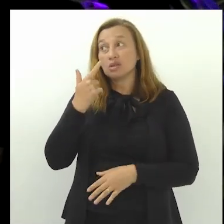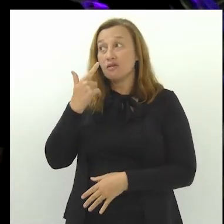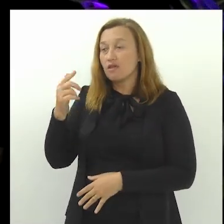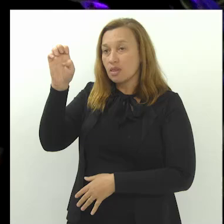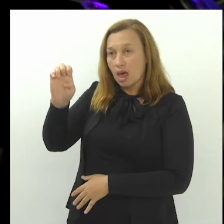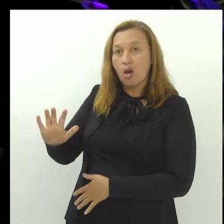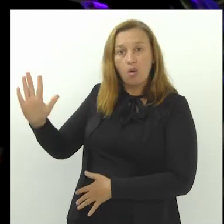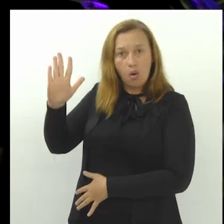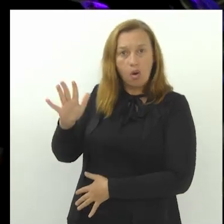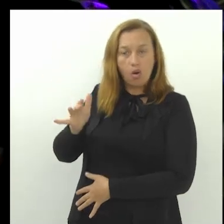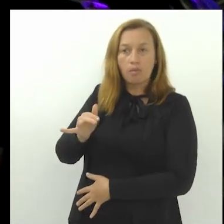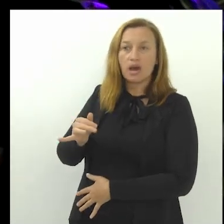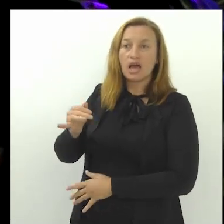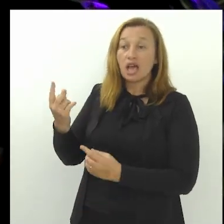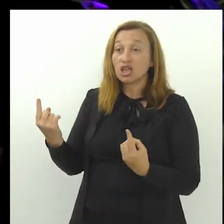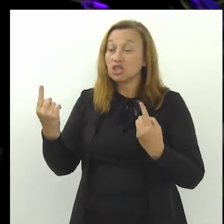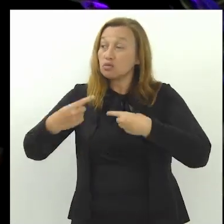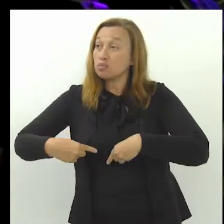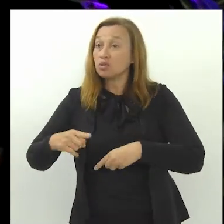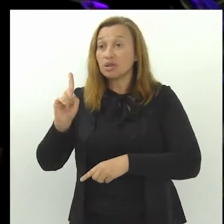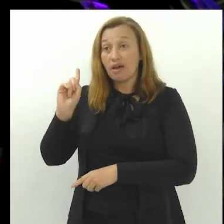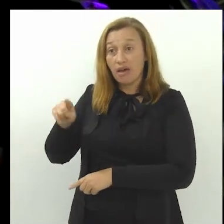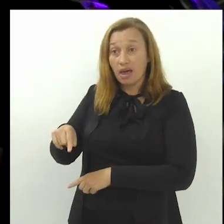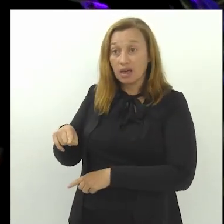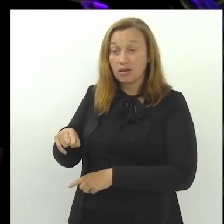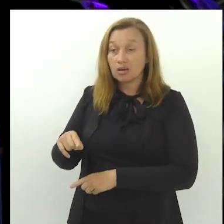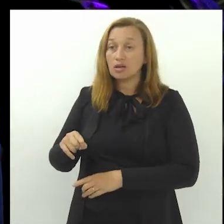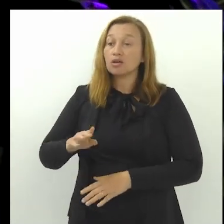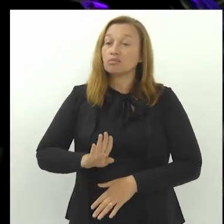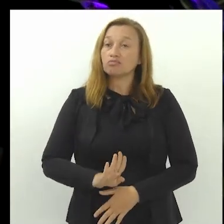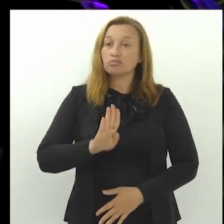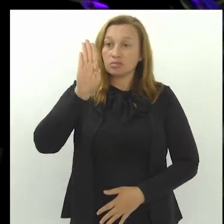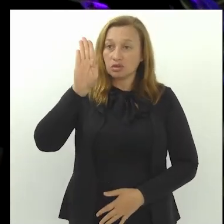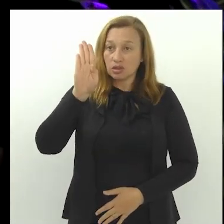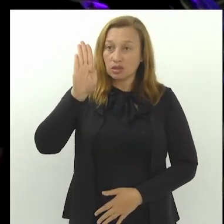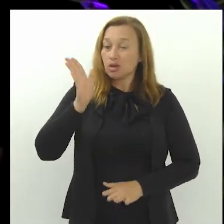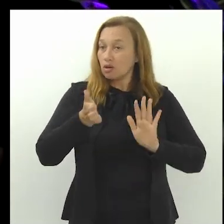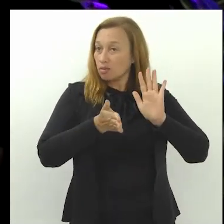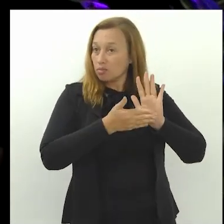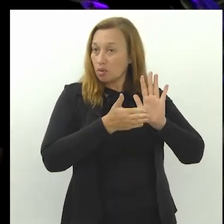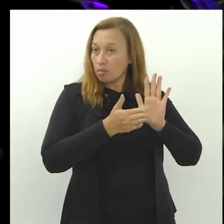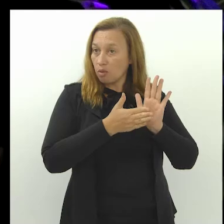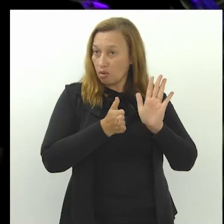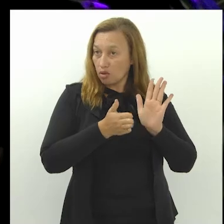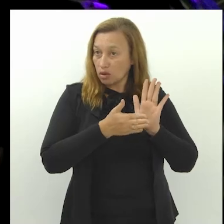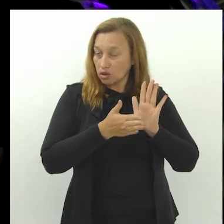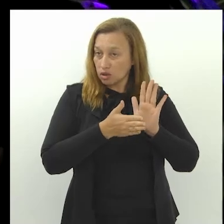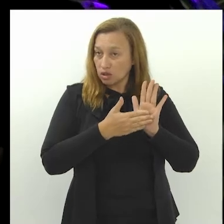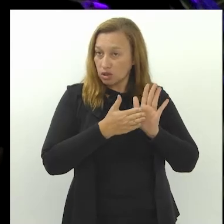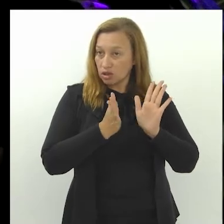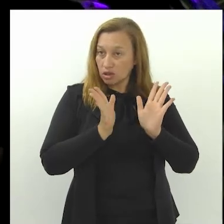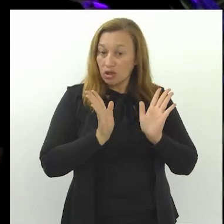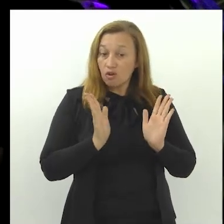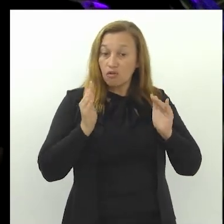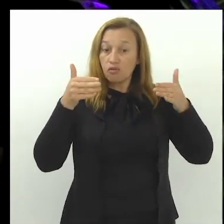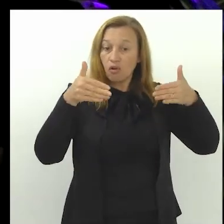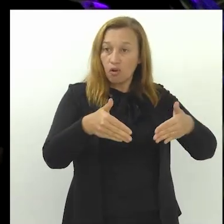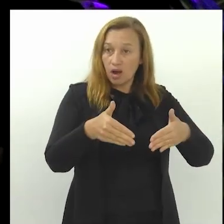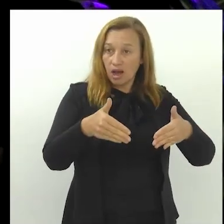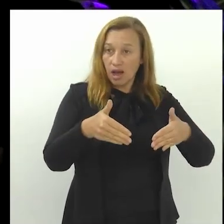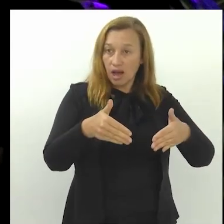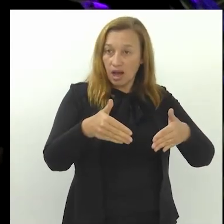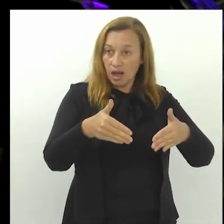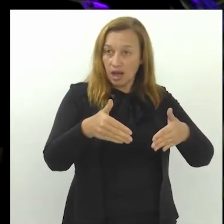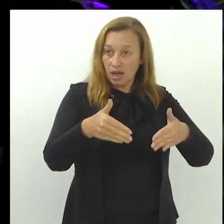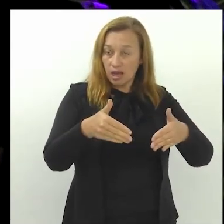que você veja na Europa, por exemplo, a grande disputa sempre é entre um candidato que propõe se fechar para o mundo, se fechar para a União Europeia, no